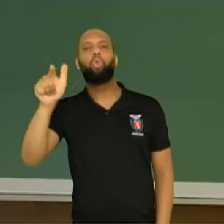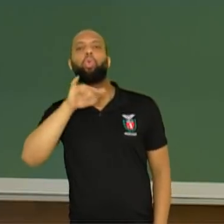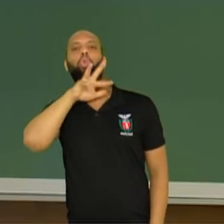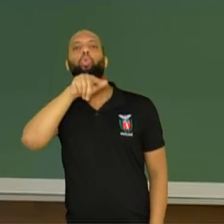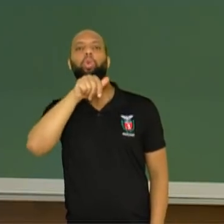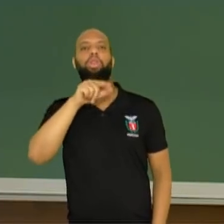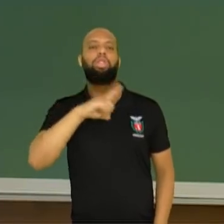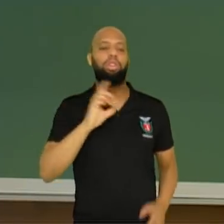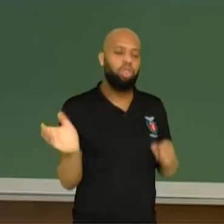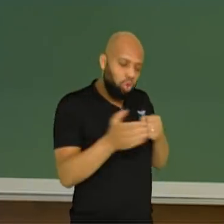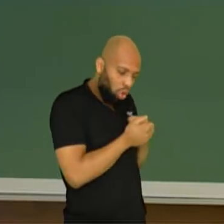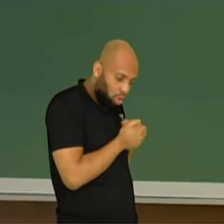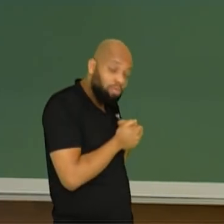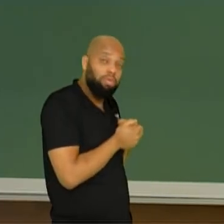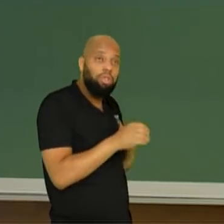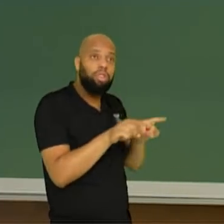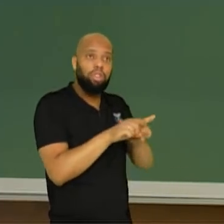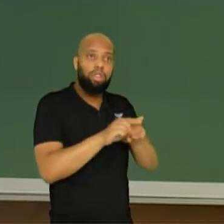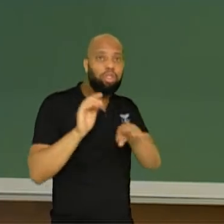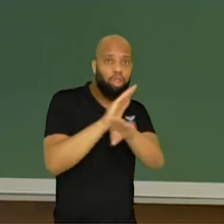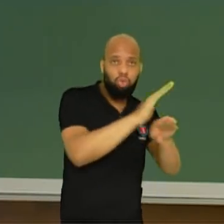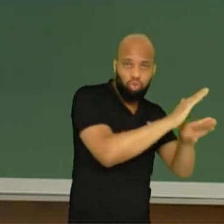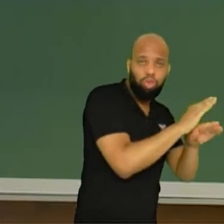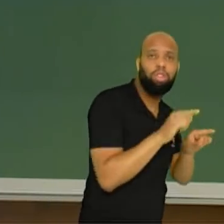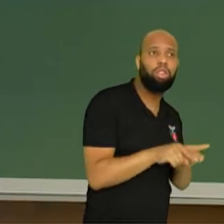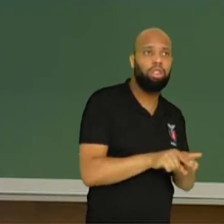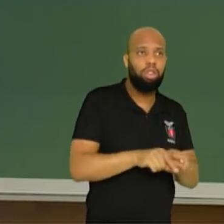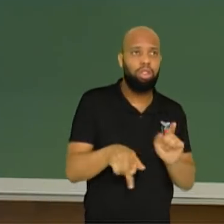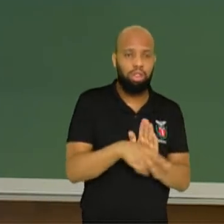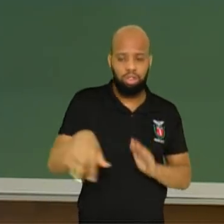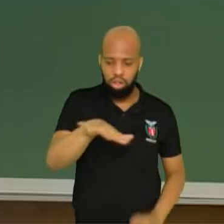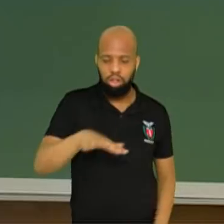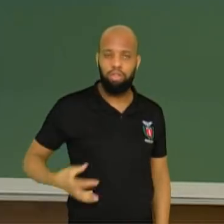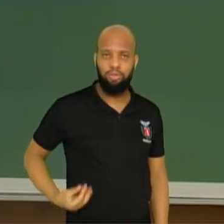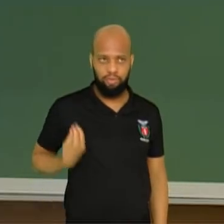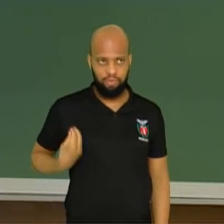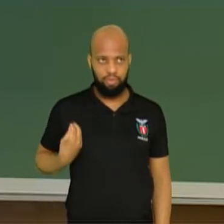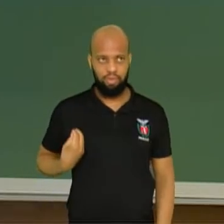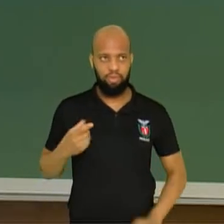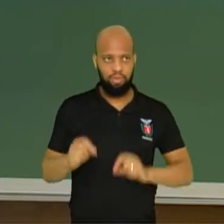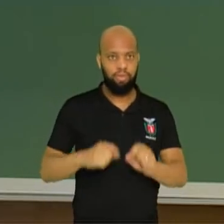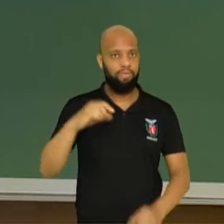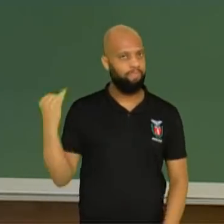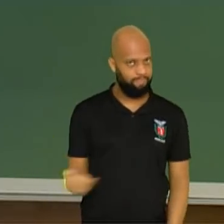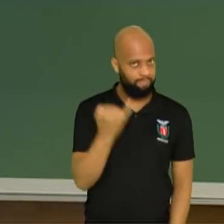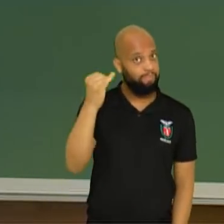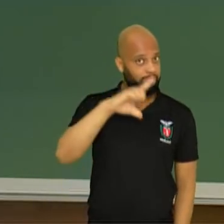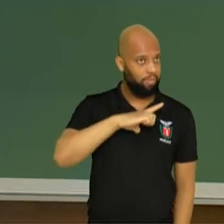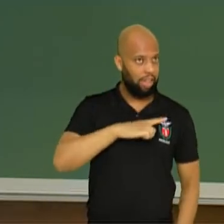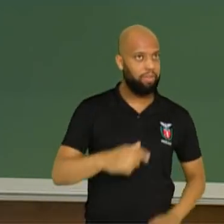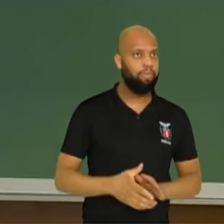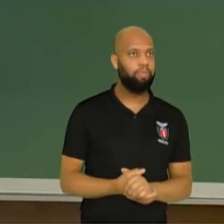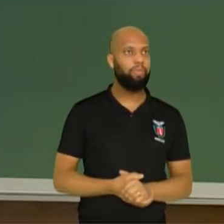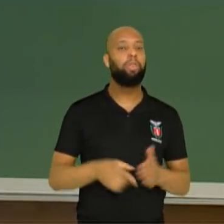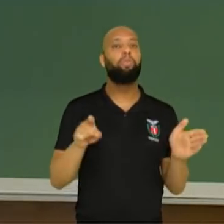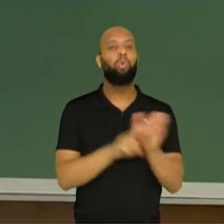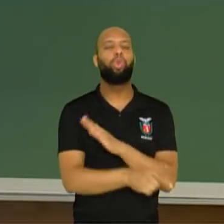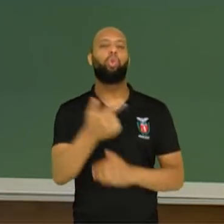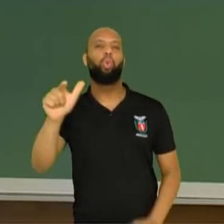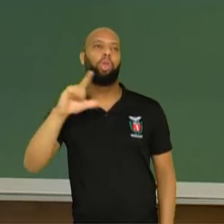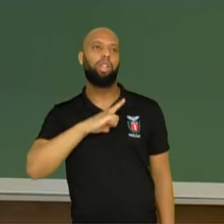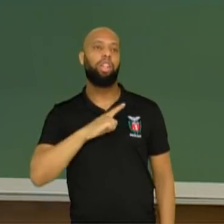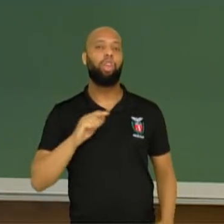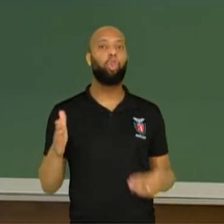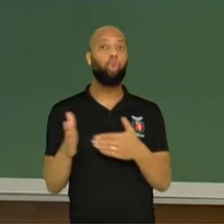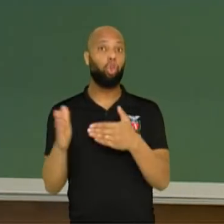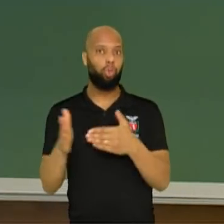se esconder. Então, elas ajudam bastante no ambiente onde elas estão. Elas são mega importantes. E agora vamos para